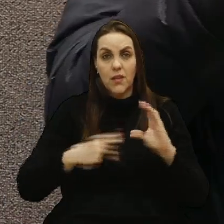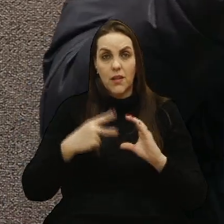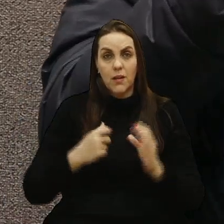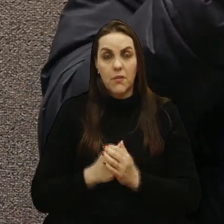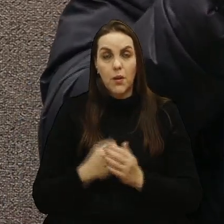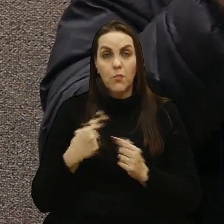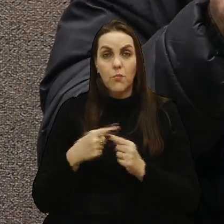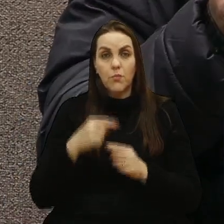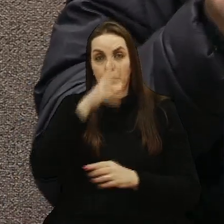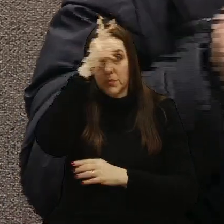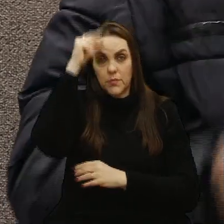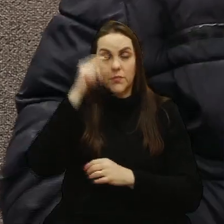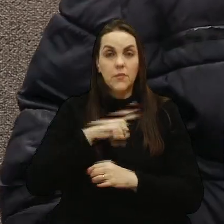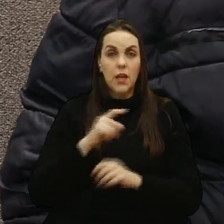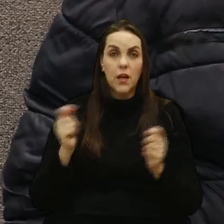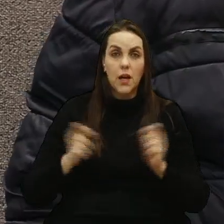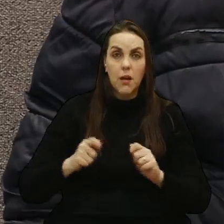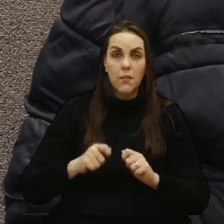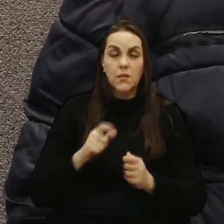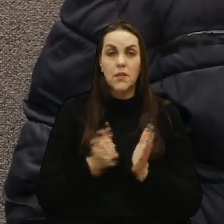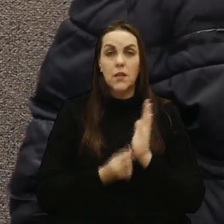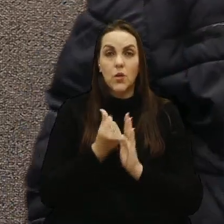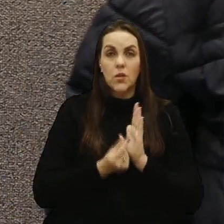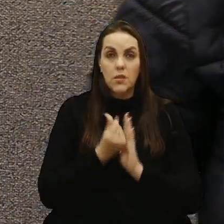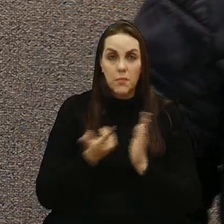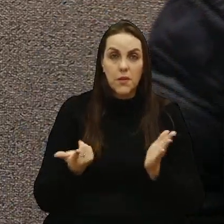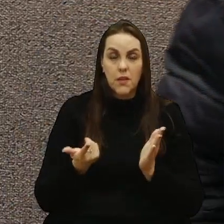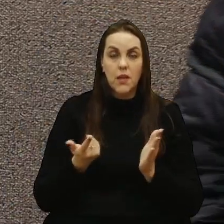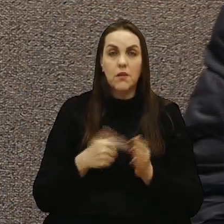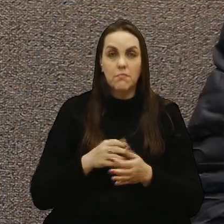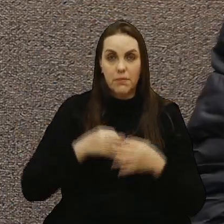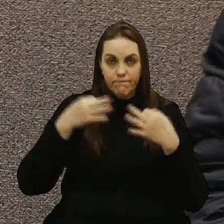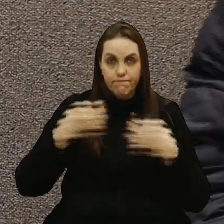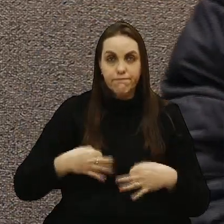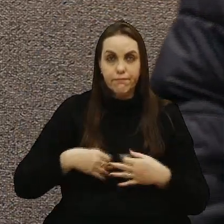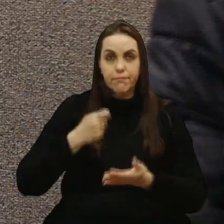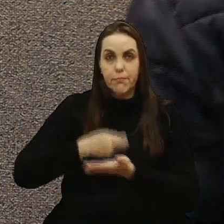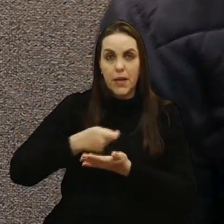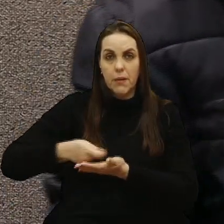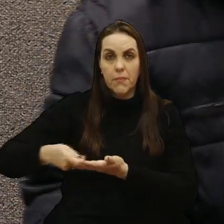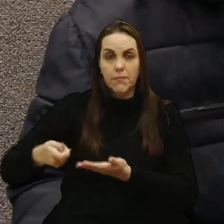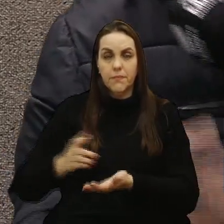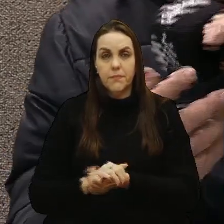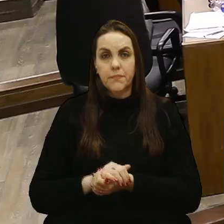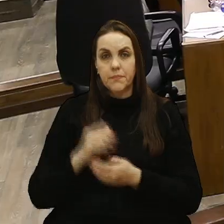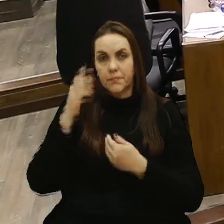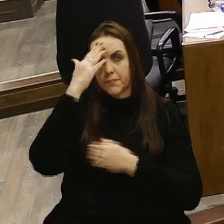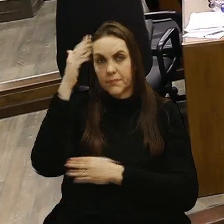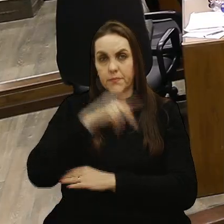tem capacidade orçamentária para cumprir com as suas obrigações. Era isso, senhor presidente.